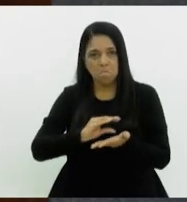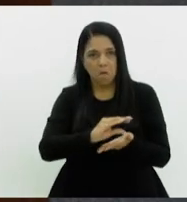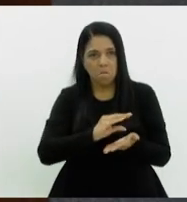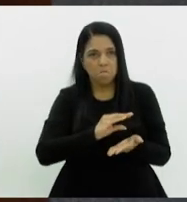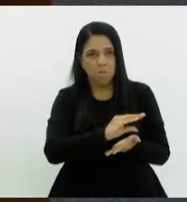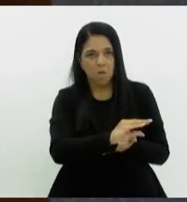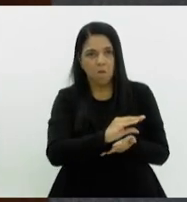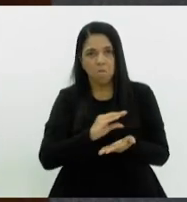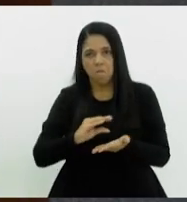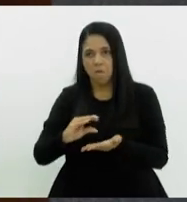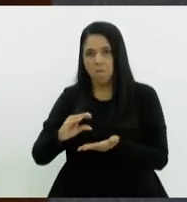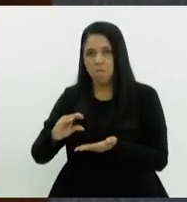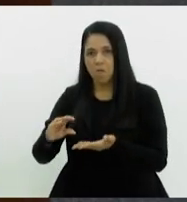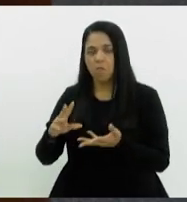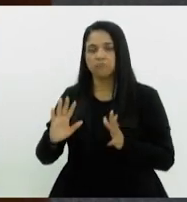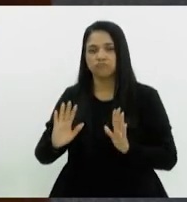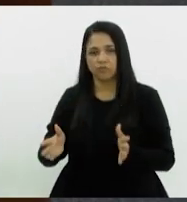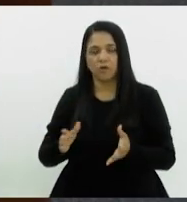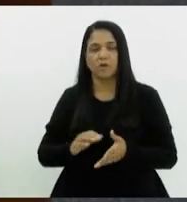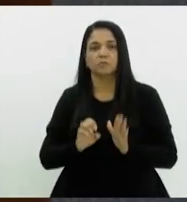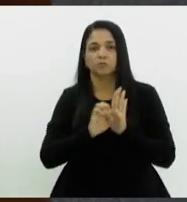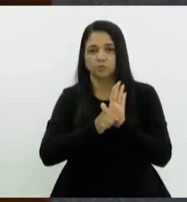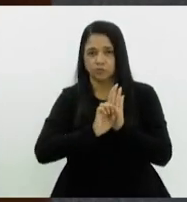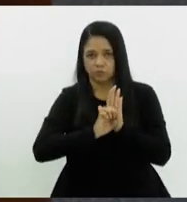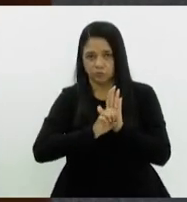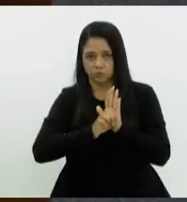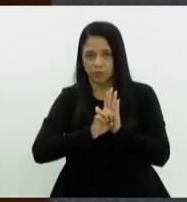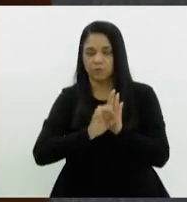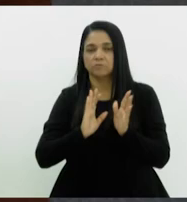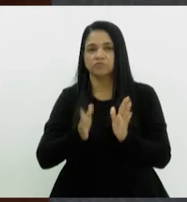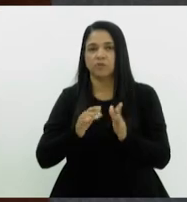já foram qualificados, né? Já foram